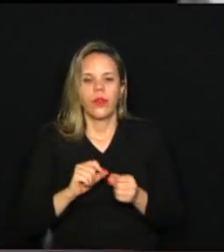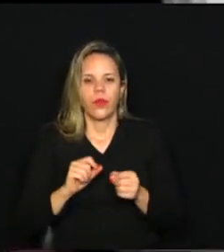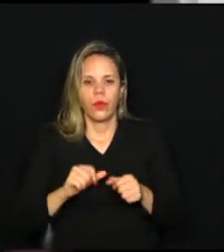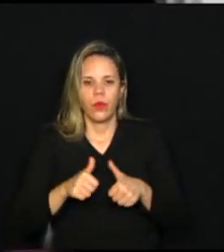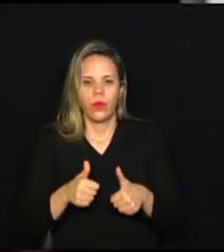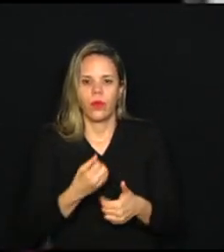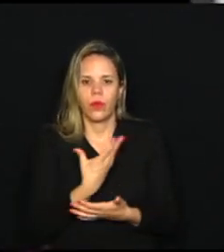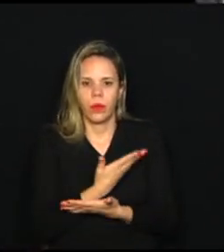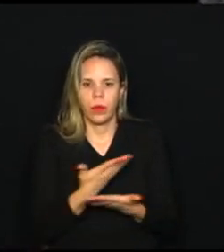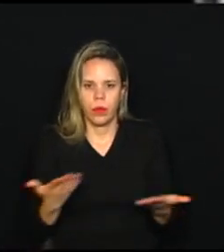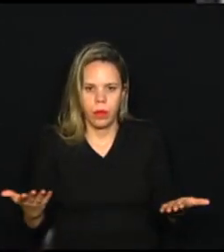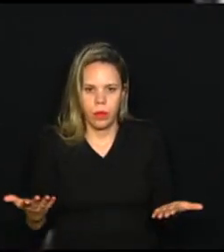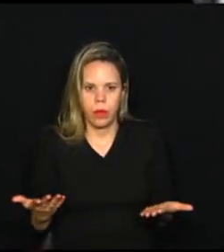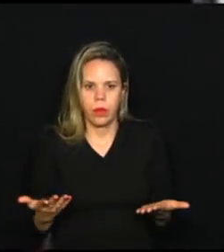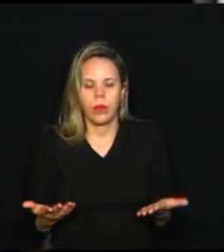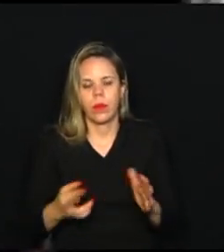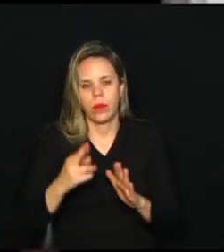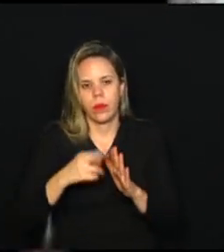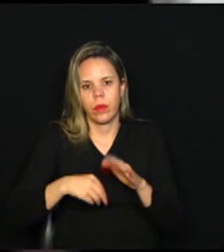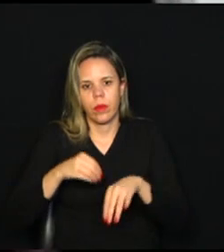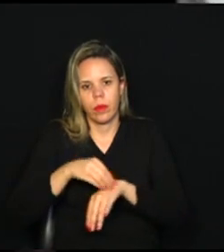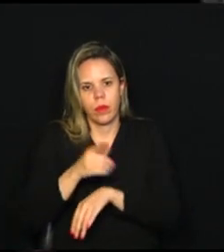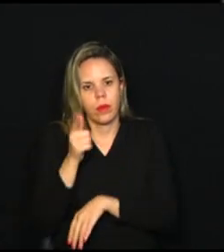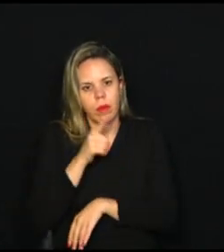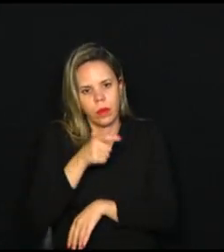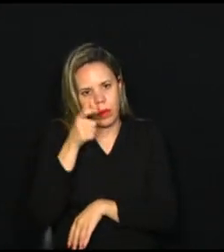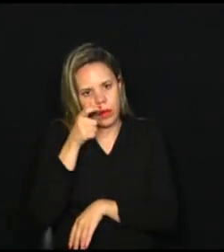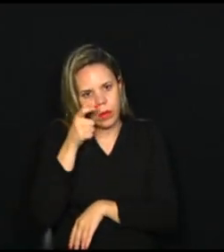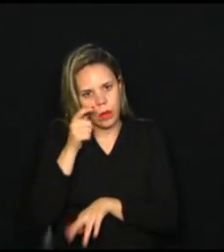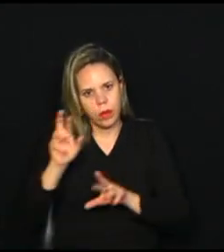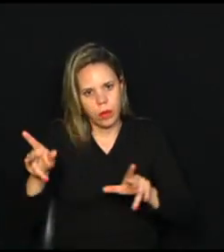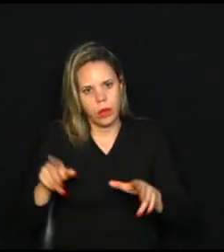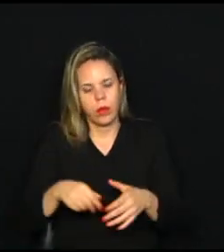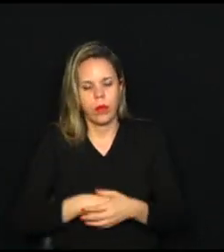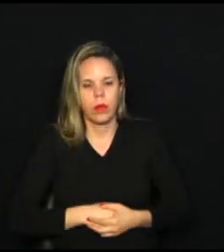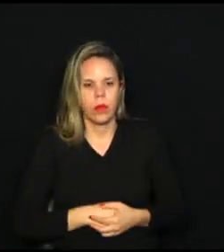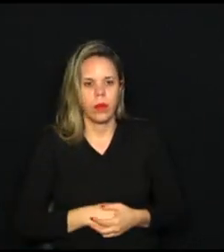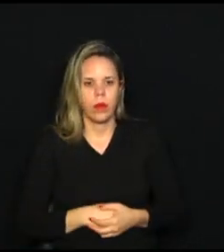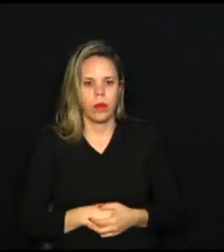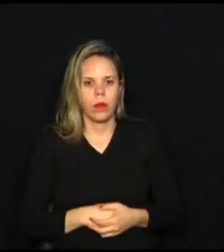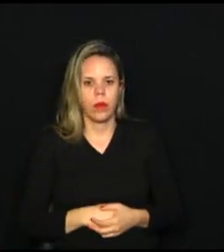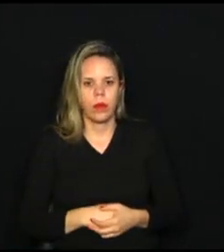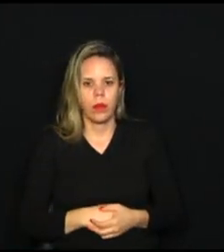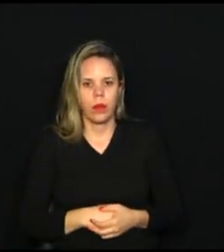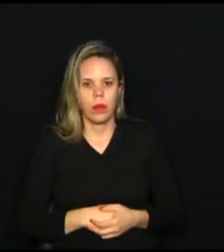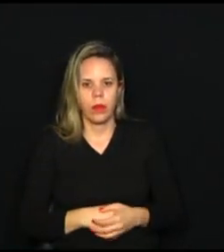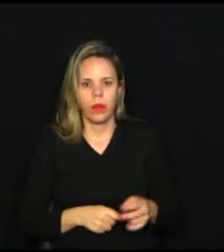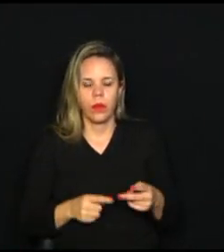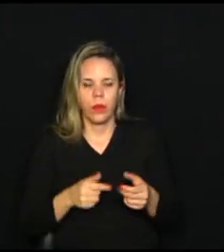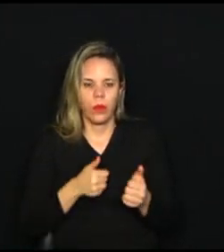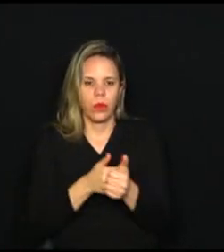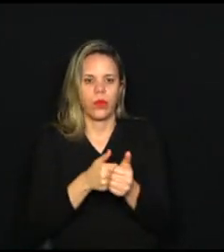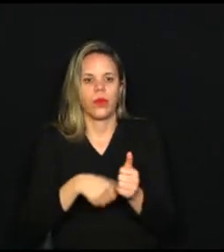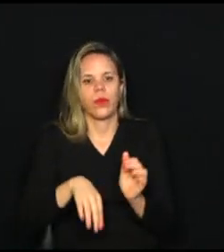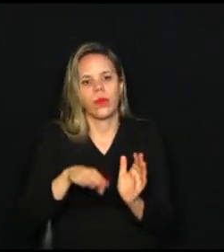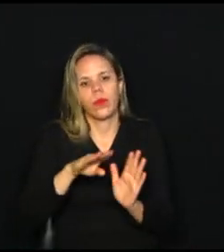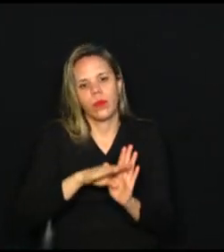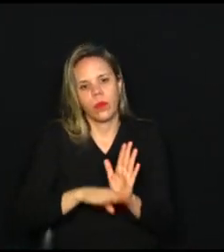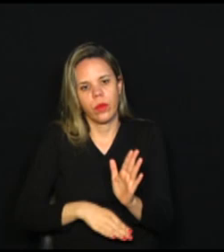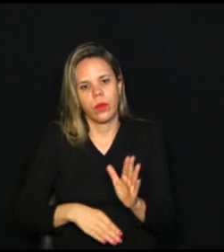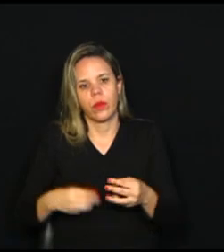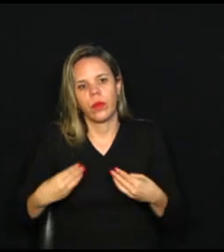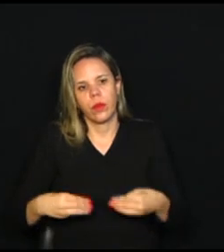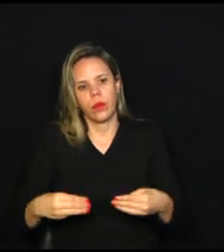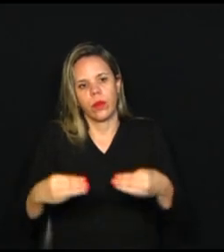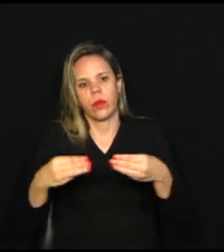bem nos seus boletins, e você consegue ver essa diferenciação. Então, seguindo o manual do Ministério, uma